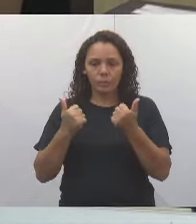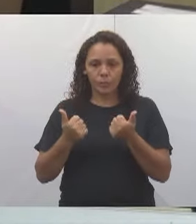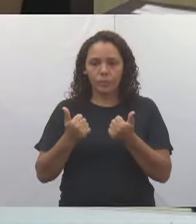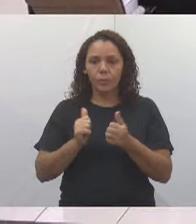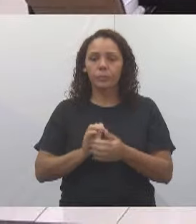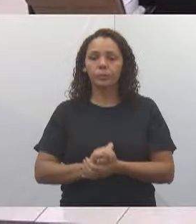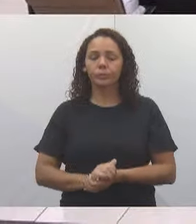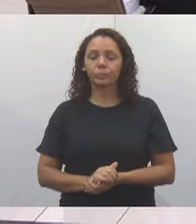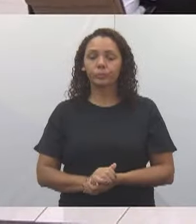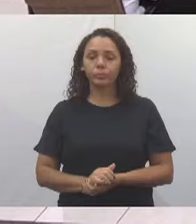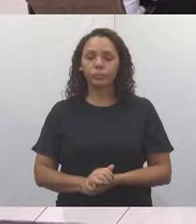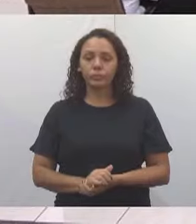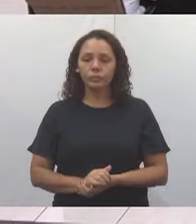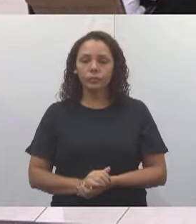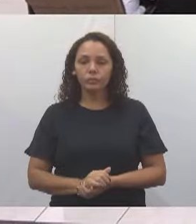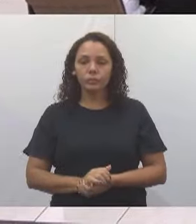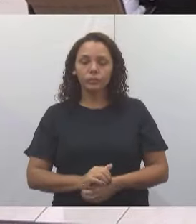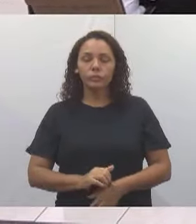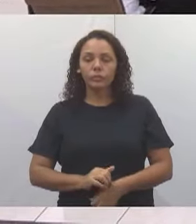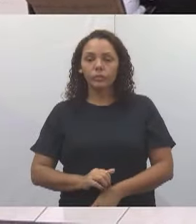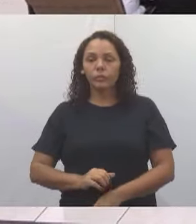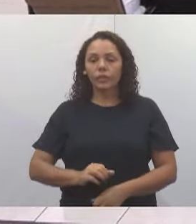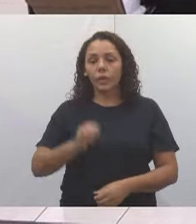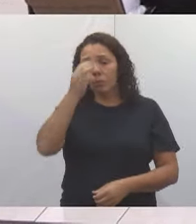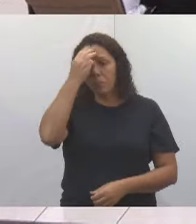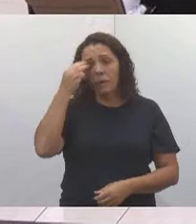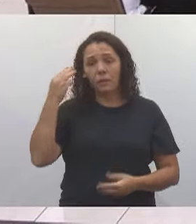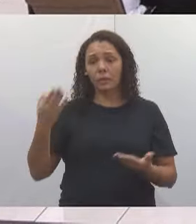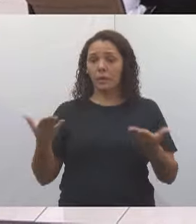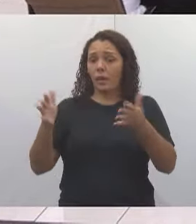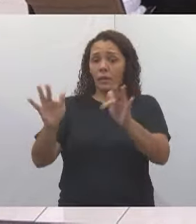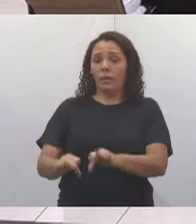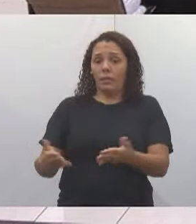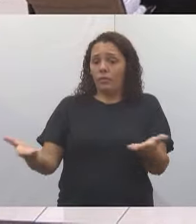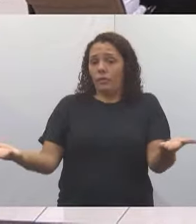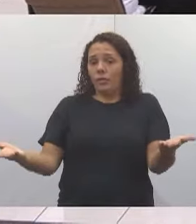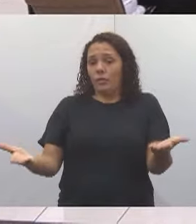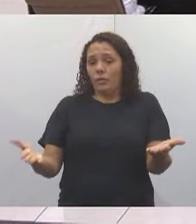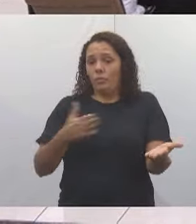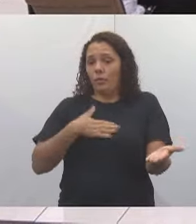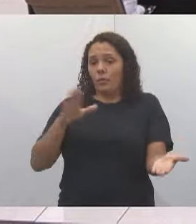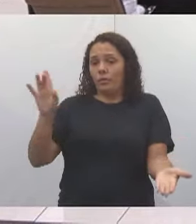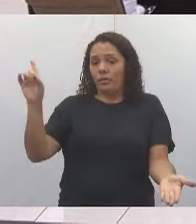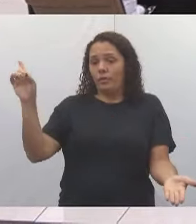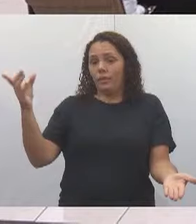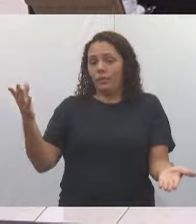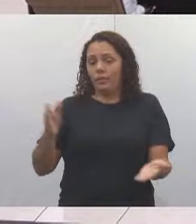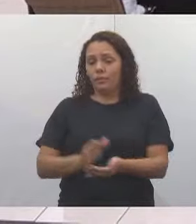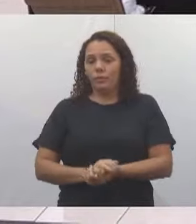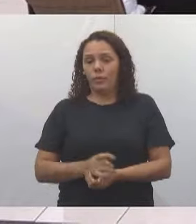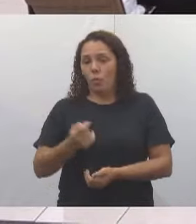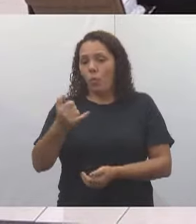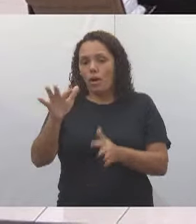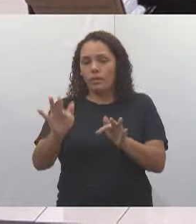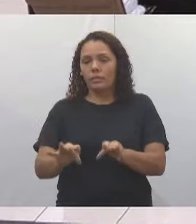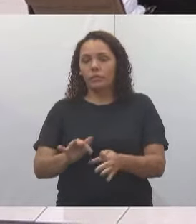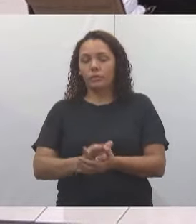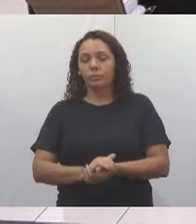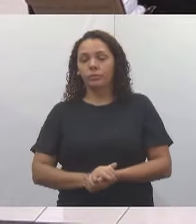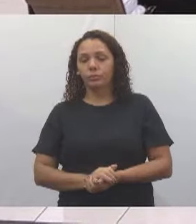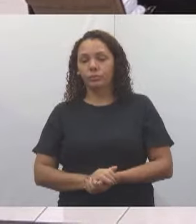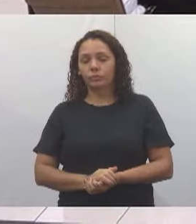Agora, a Maria Mé está doida para terminar. Oh, meu Deus do céu. Roninha, eu só um minutinho. Vou terminar. O doutor vai falar? Quer fazer uma